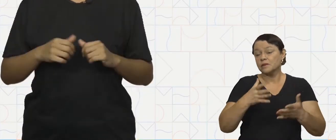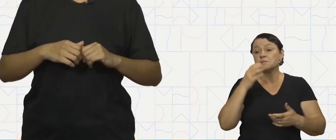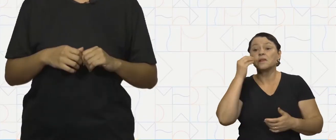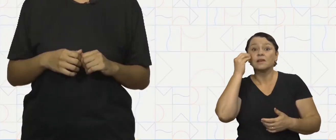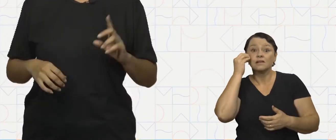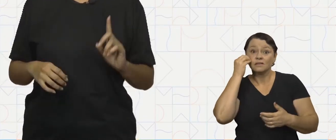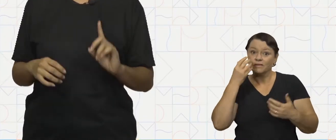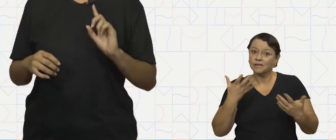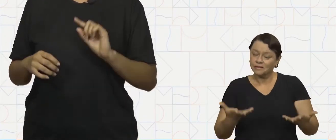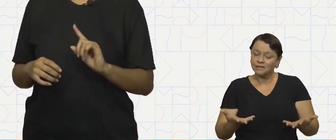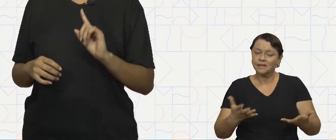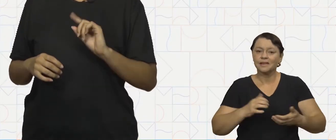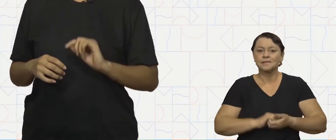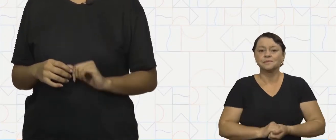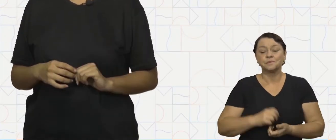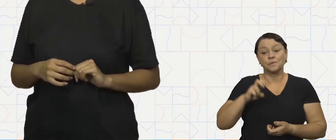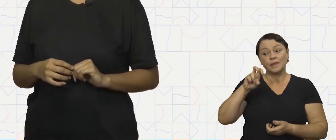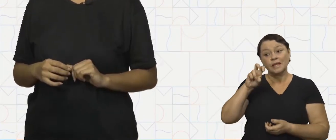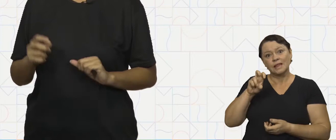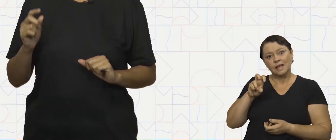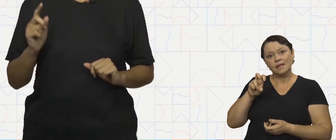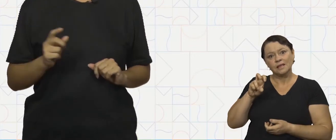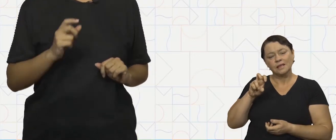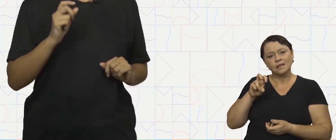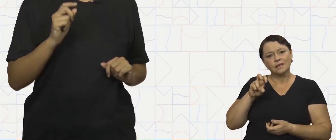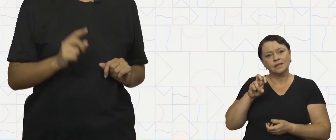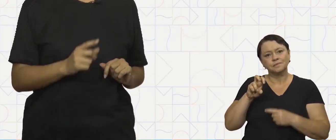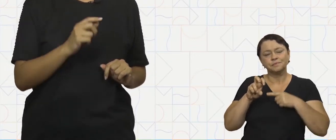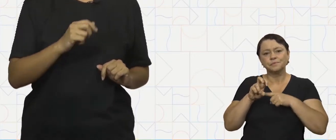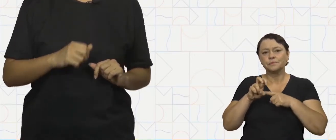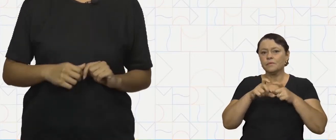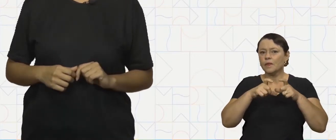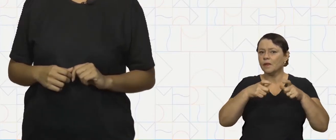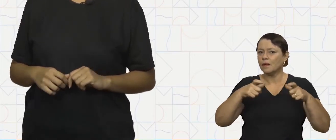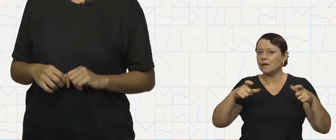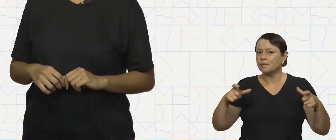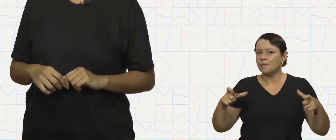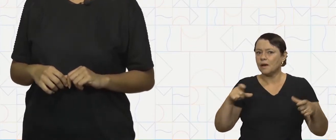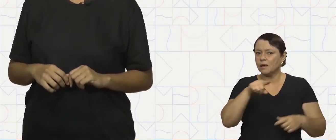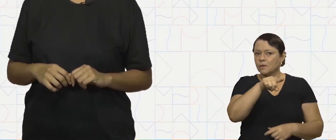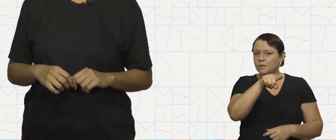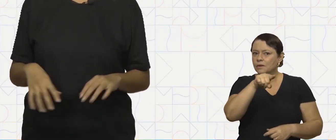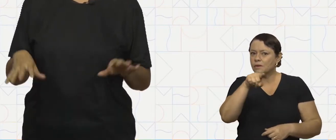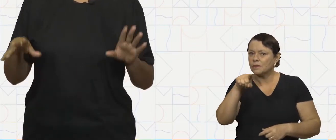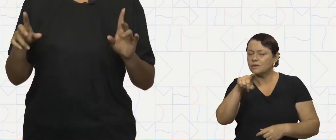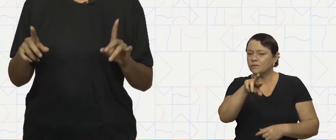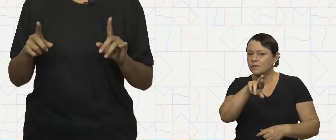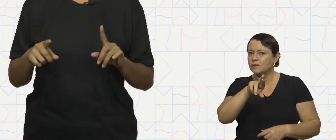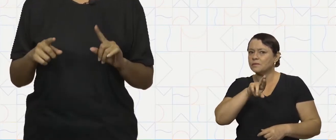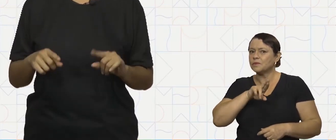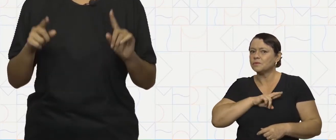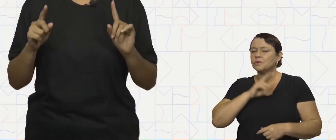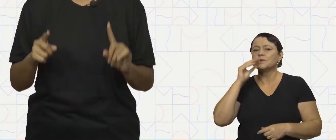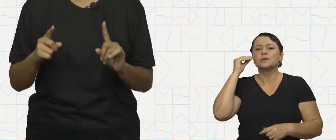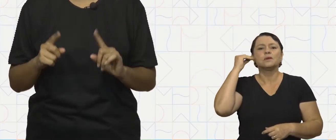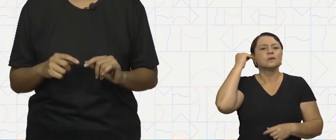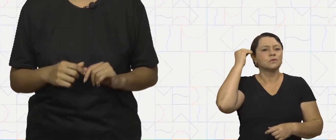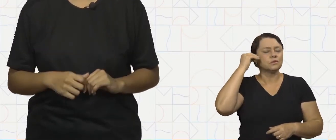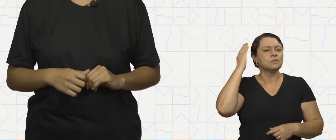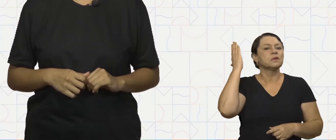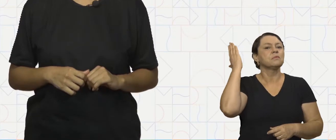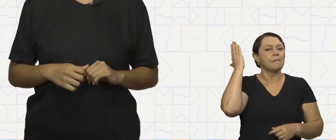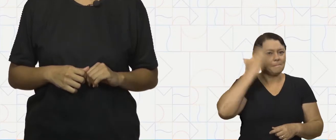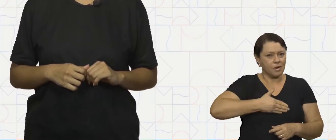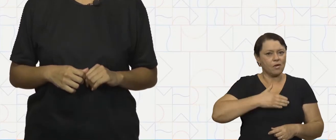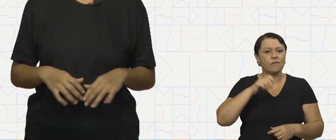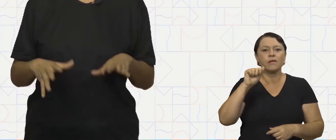são os materiais. Já na quinta questão, acho que a maioria de vocês pode ter respondido que o experimento comprova